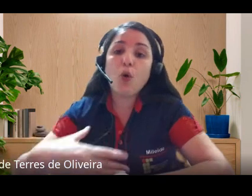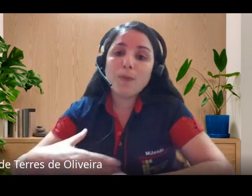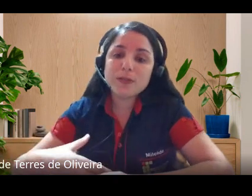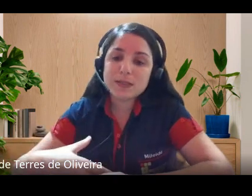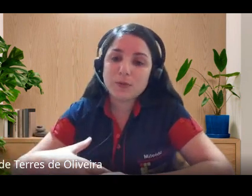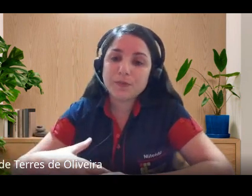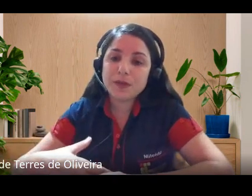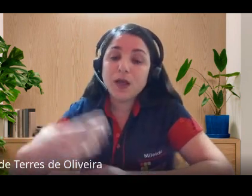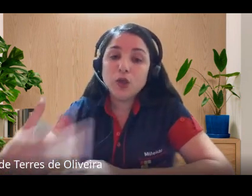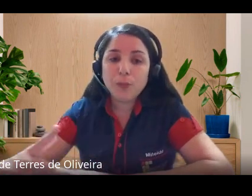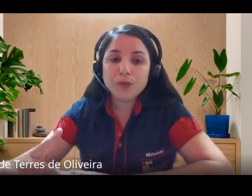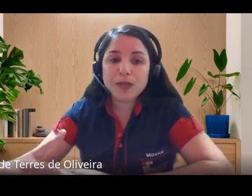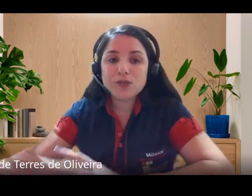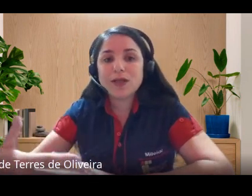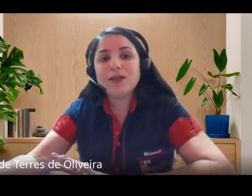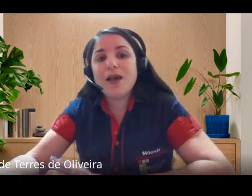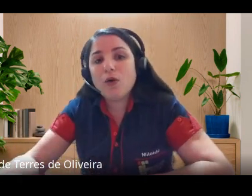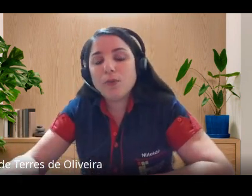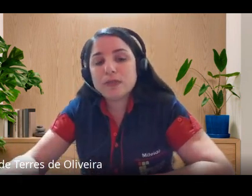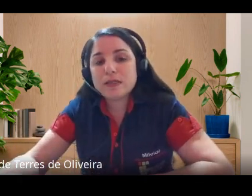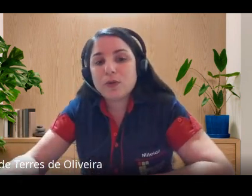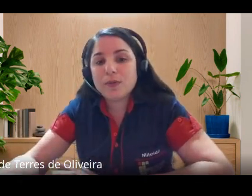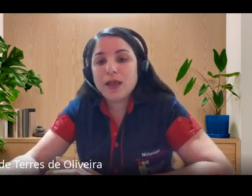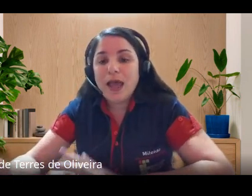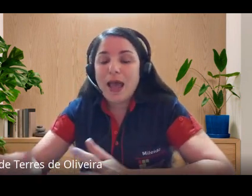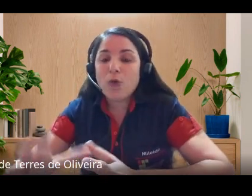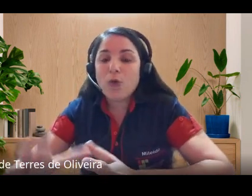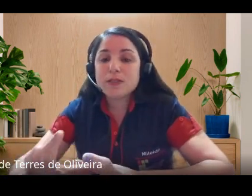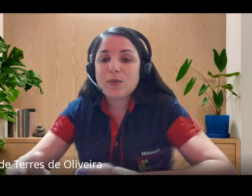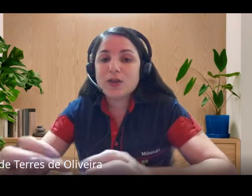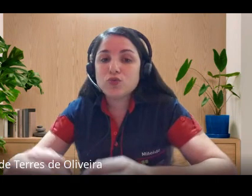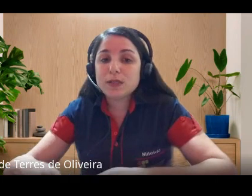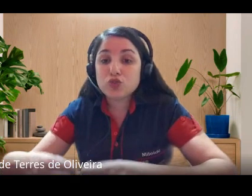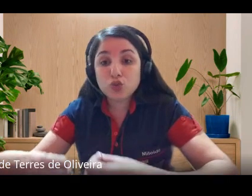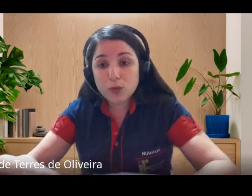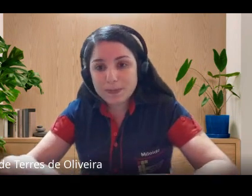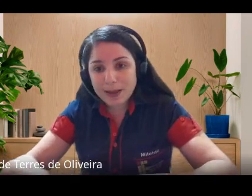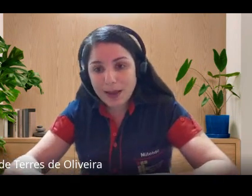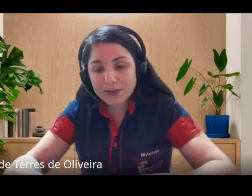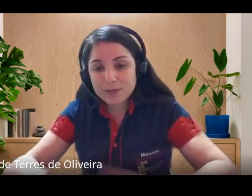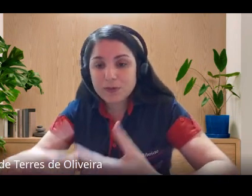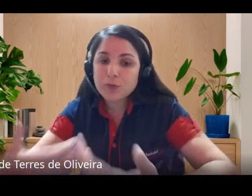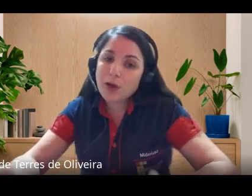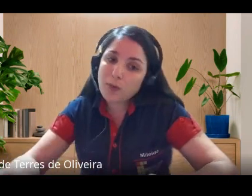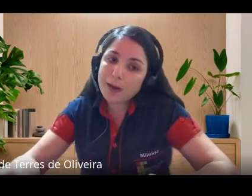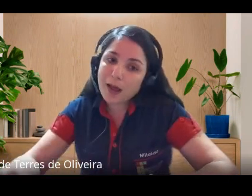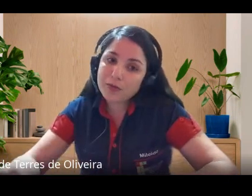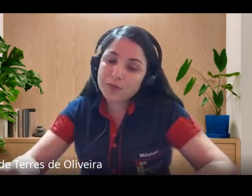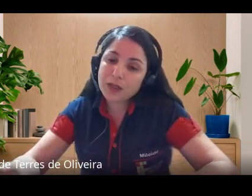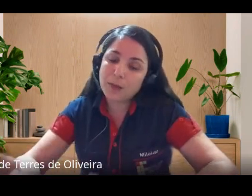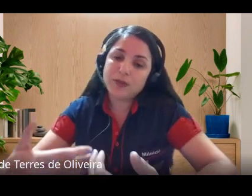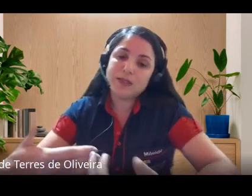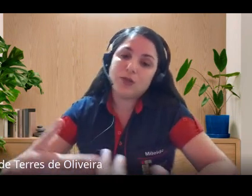de composição. No português, o que é a composição? A composição é a junção de 2 palavras para formar uma